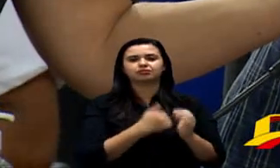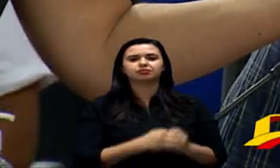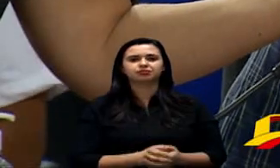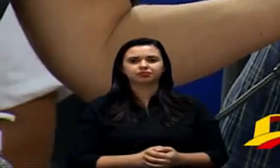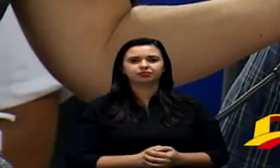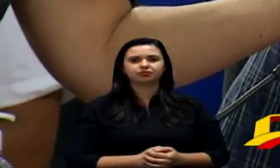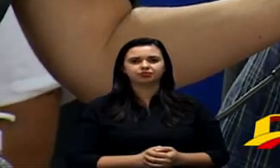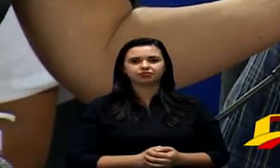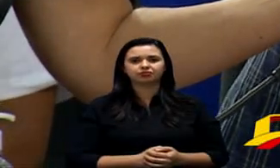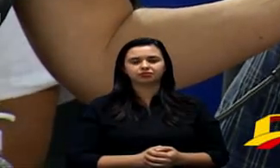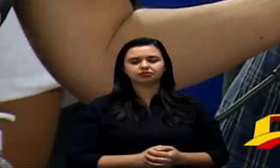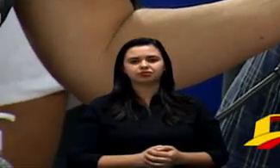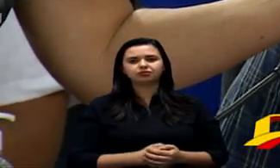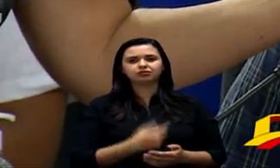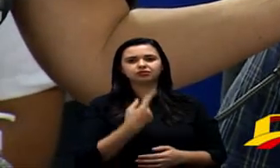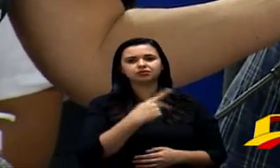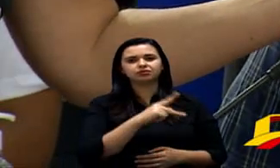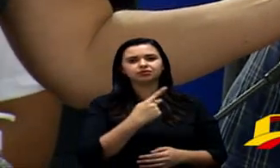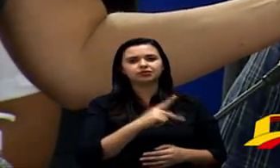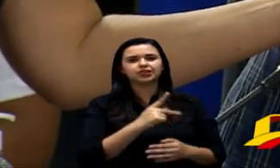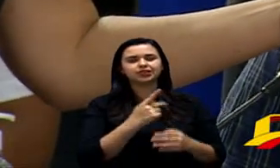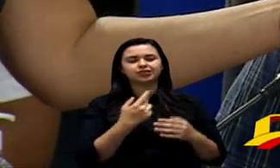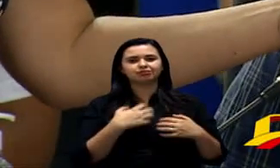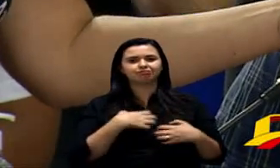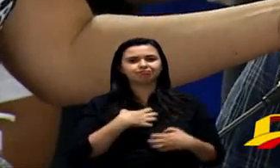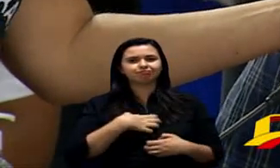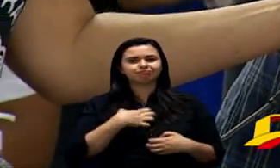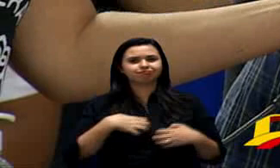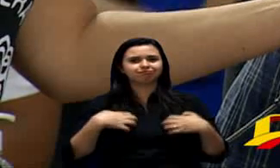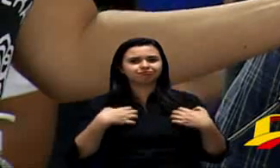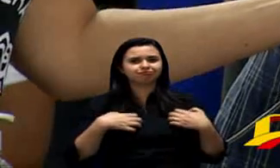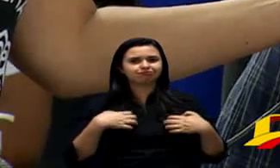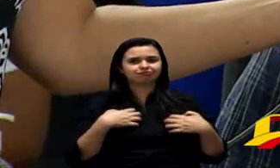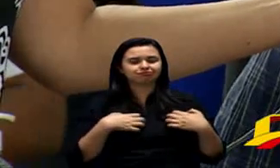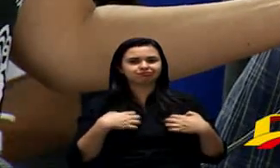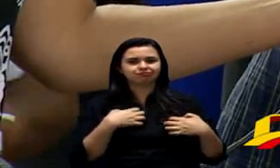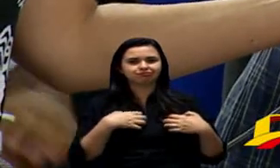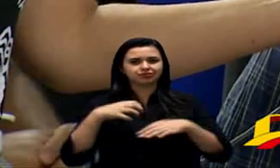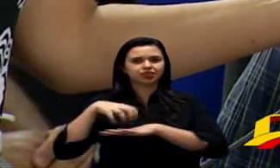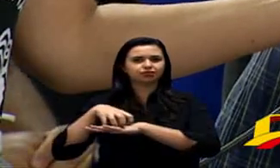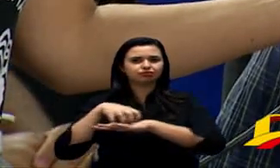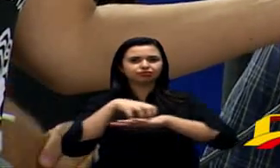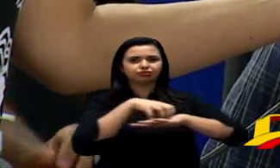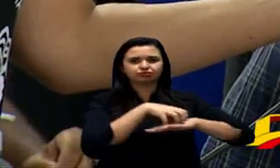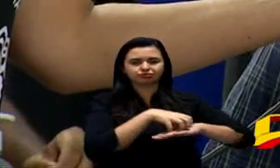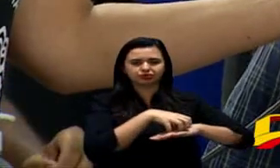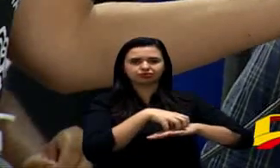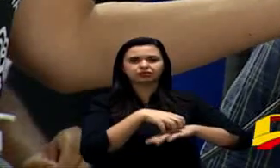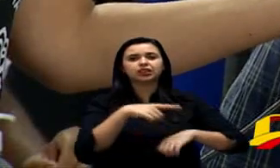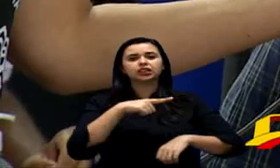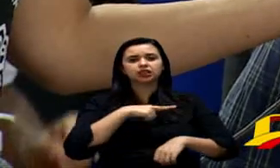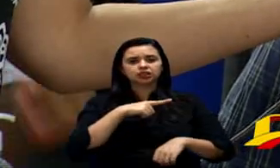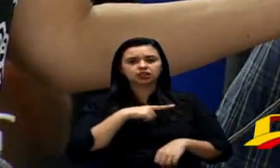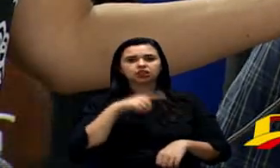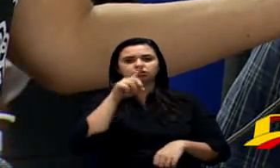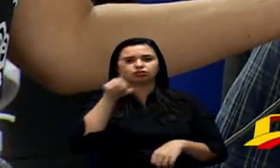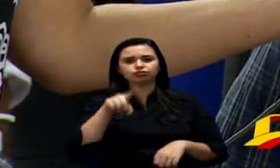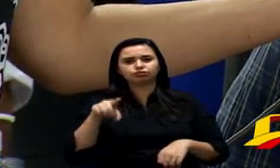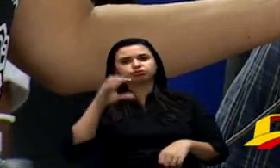estresse estereotipado desses animais. Por quê? Do mesmo jeito que existem bons zoológicos e maus